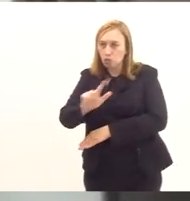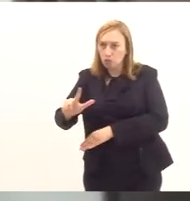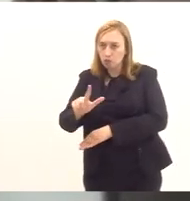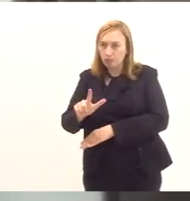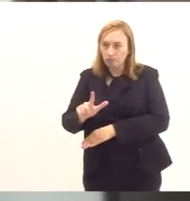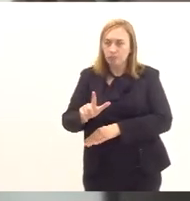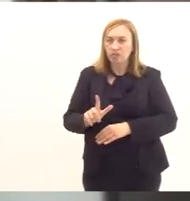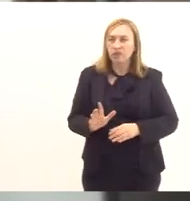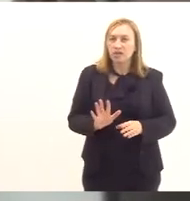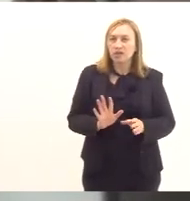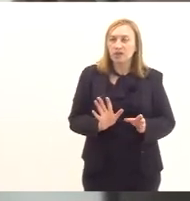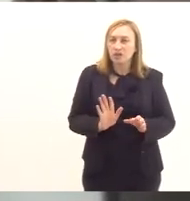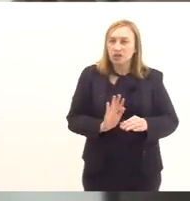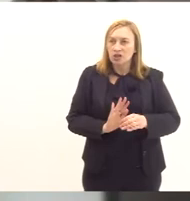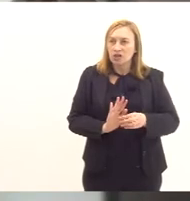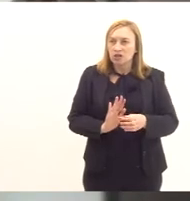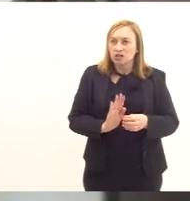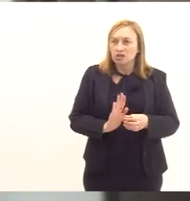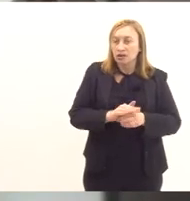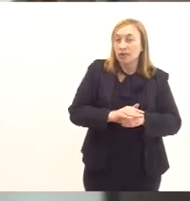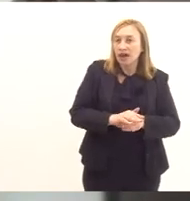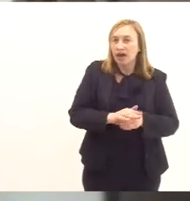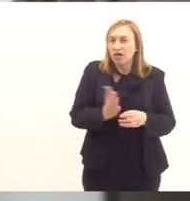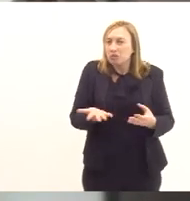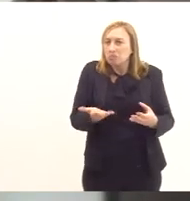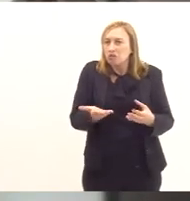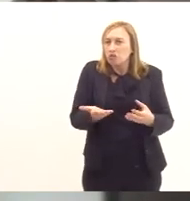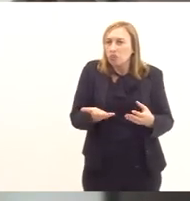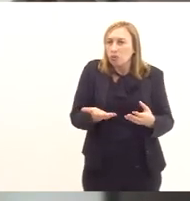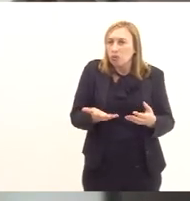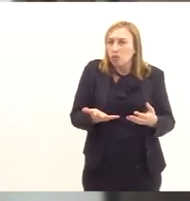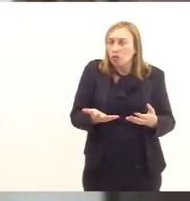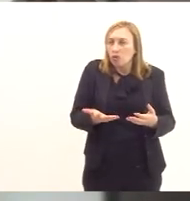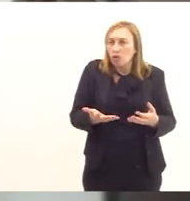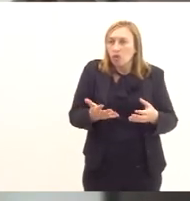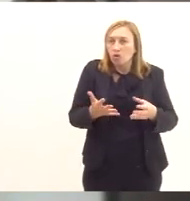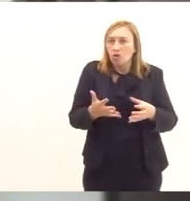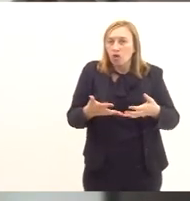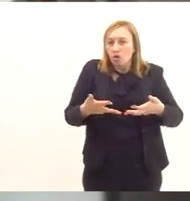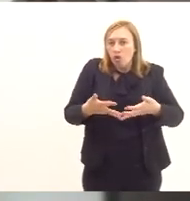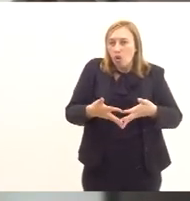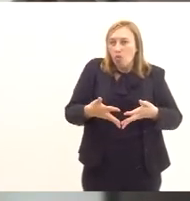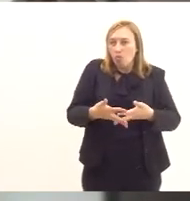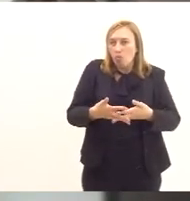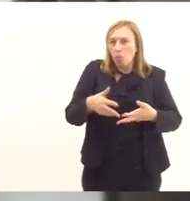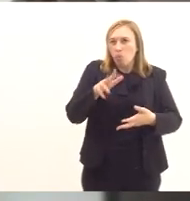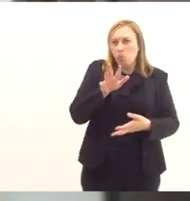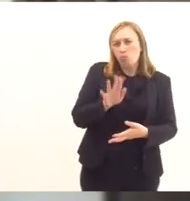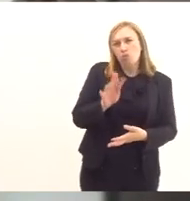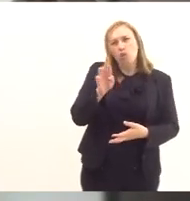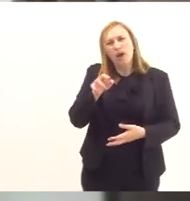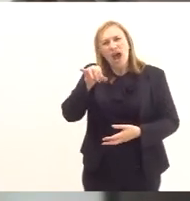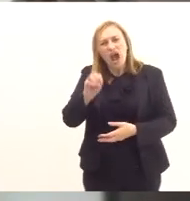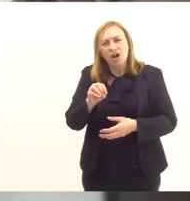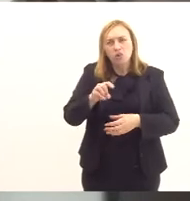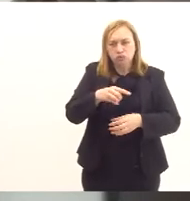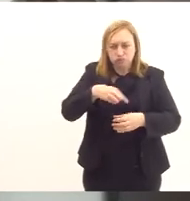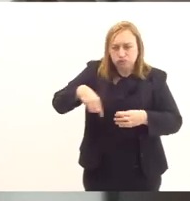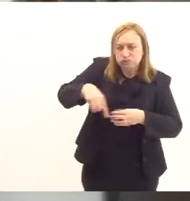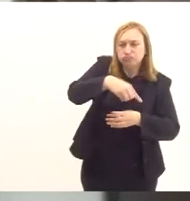projetado para uma caixa selada virou uma não uma peniana tá cheio de buraco nas laterais todos aqueles